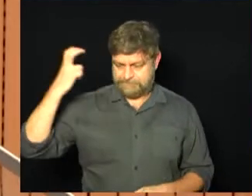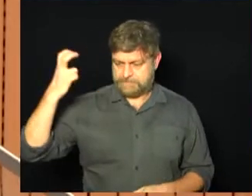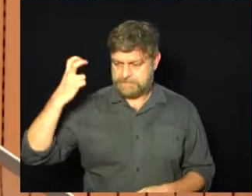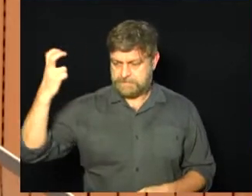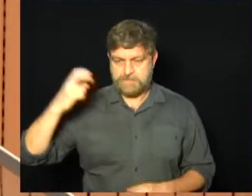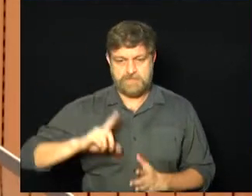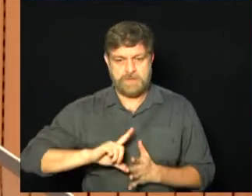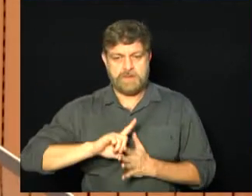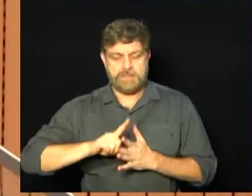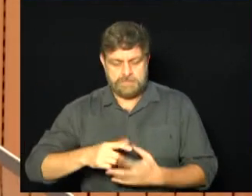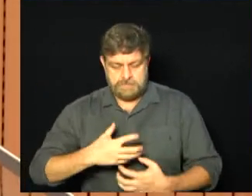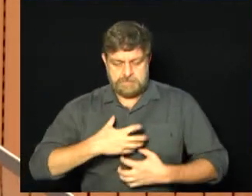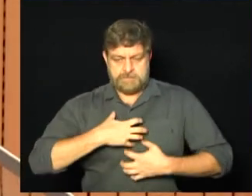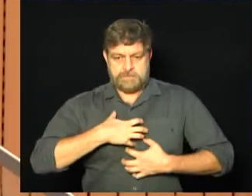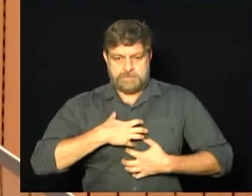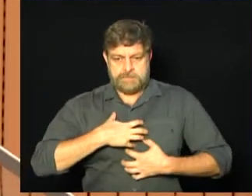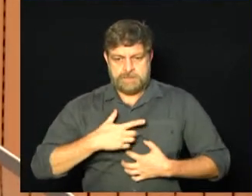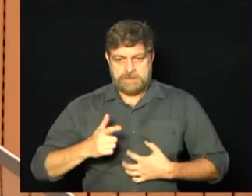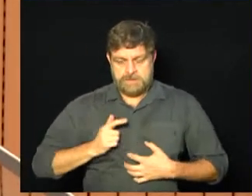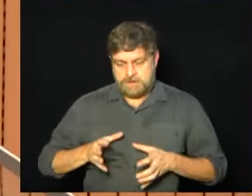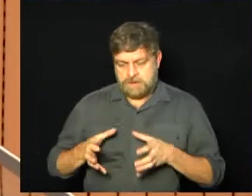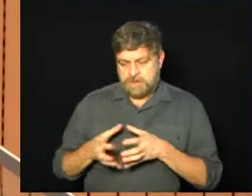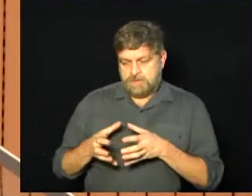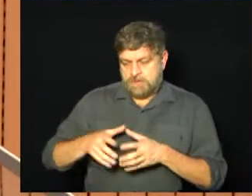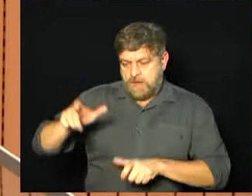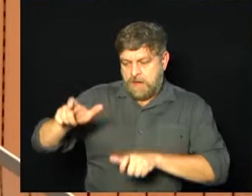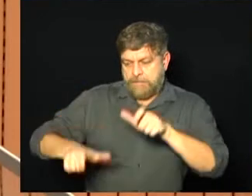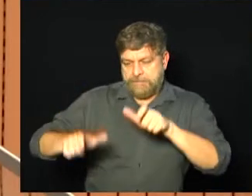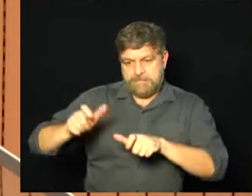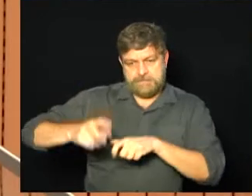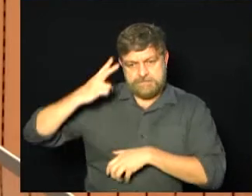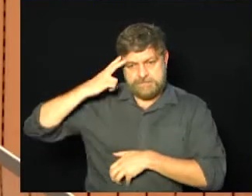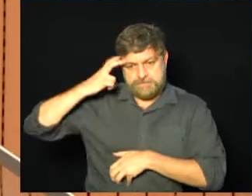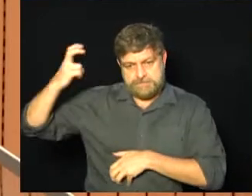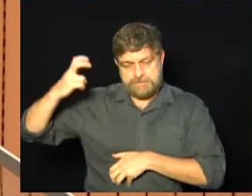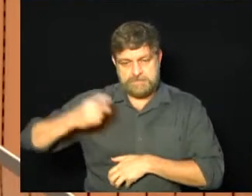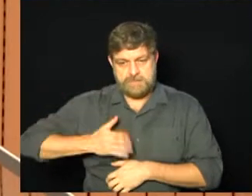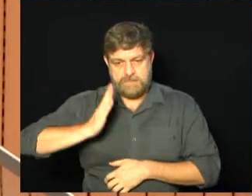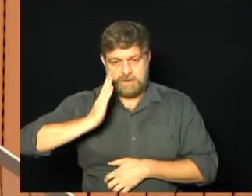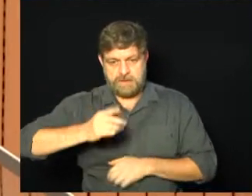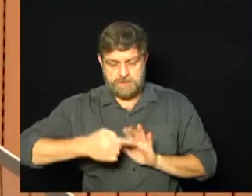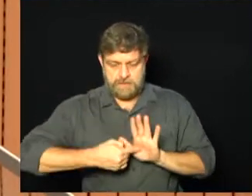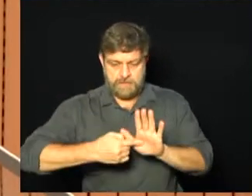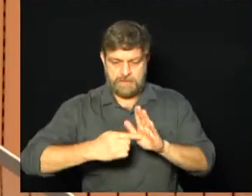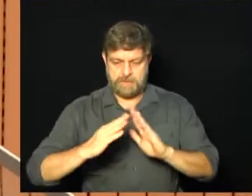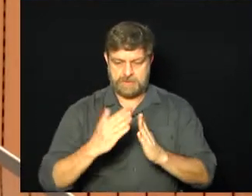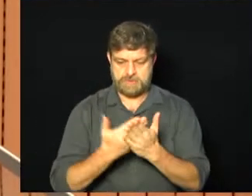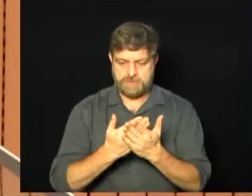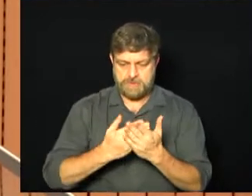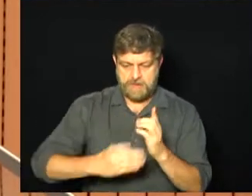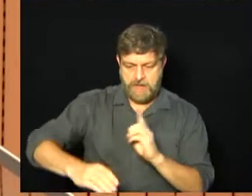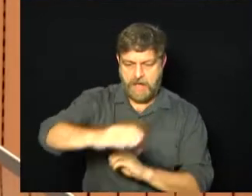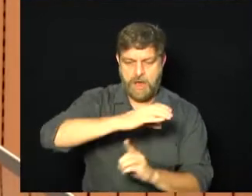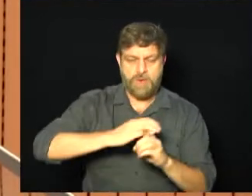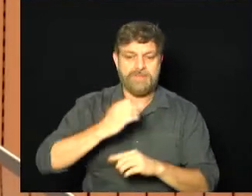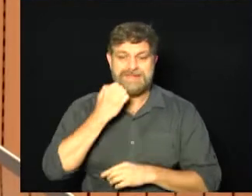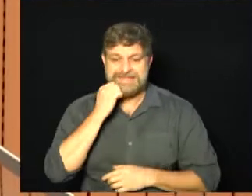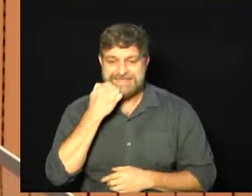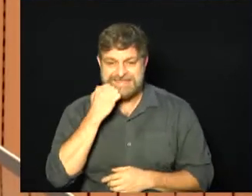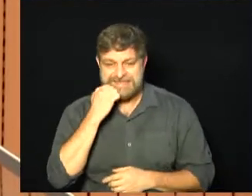depois inspirando uma miríade de sábios. Já como lente do culto à ciência na cátedra de